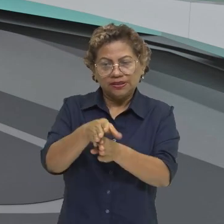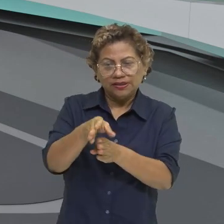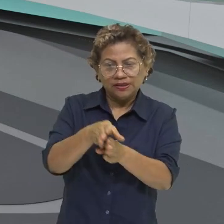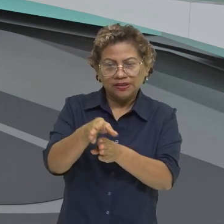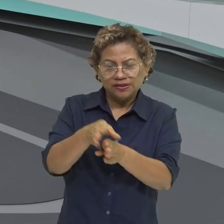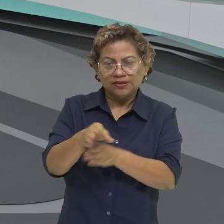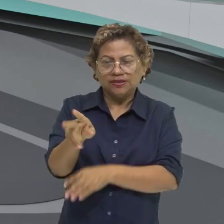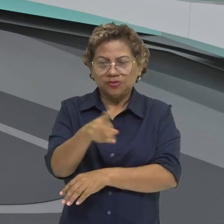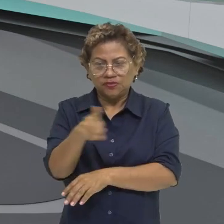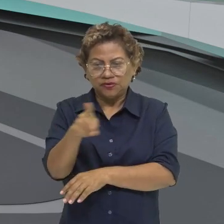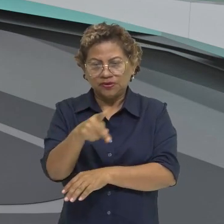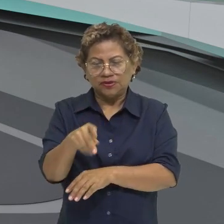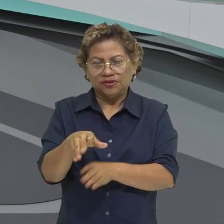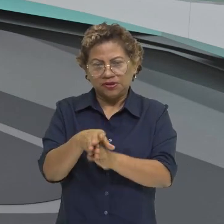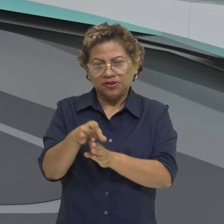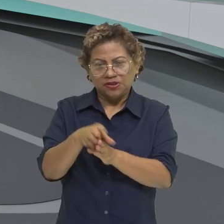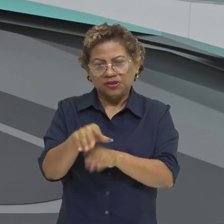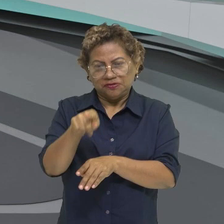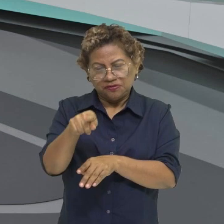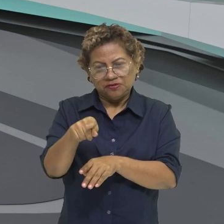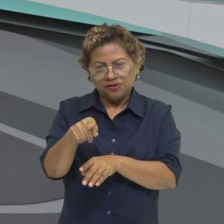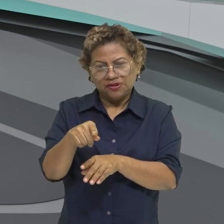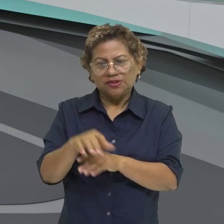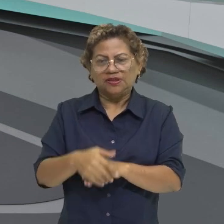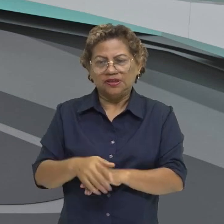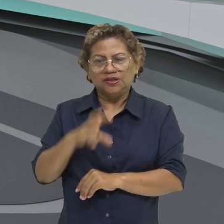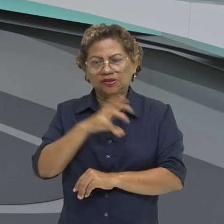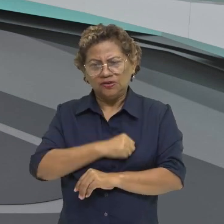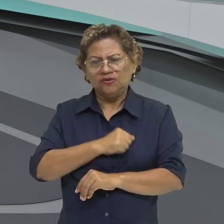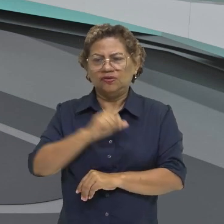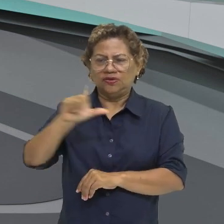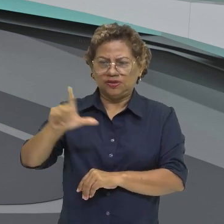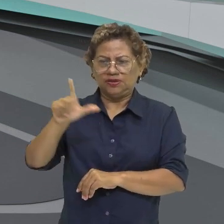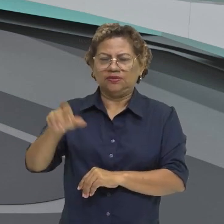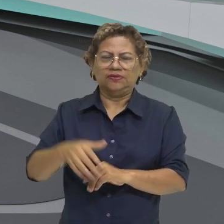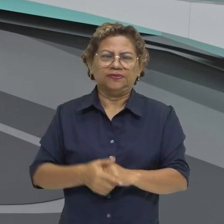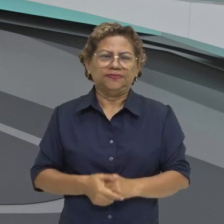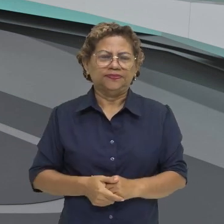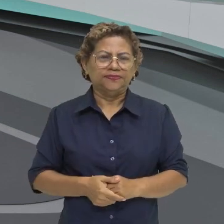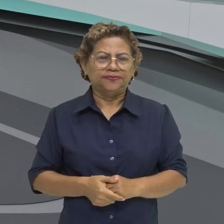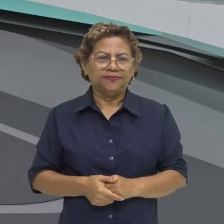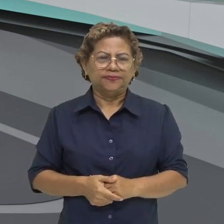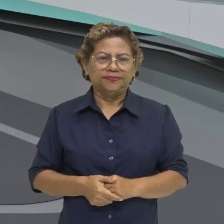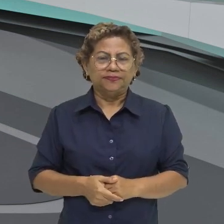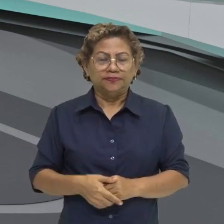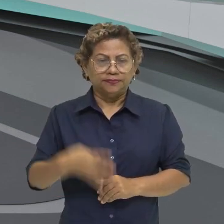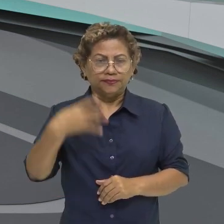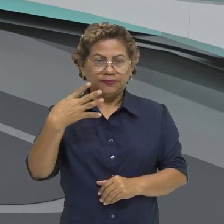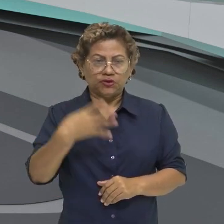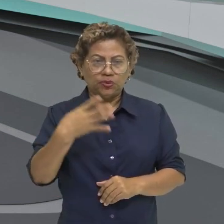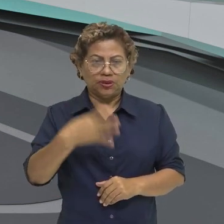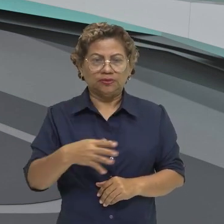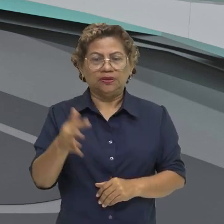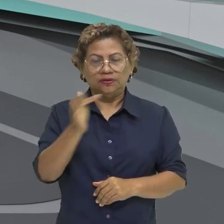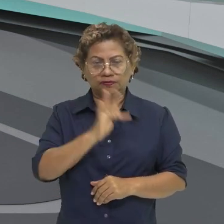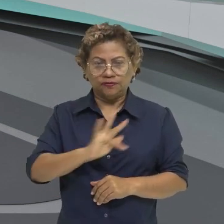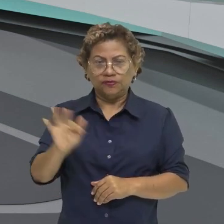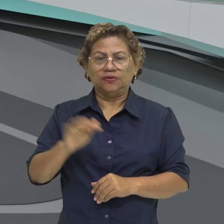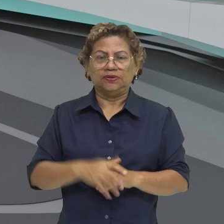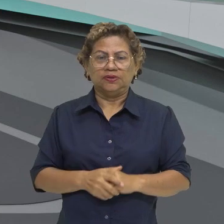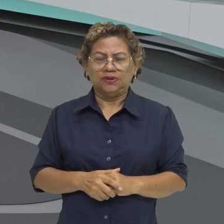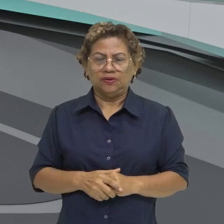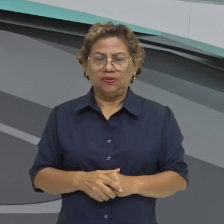literatura? Vamos para outra função, a função político-social. Olha aí, gente. Essa função da literatura consiste